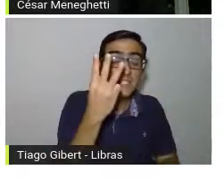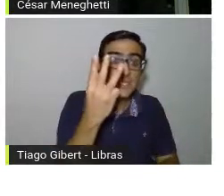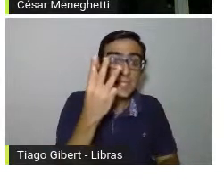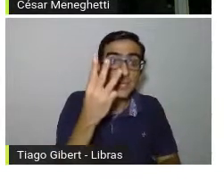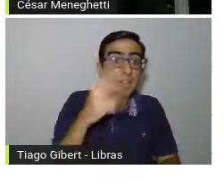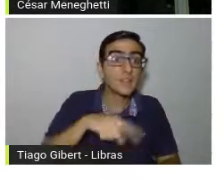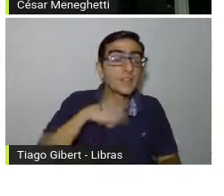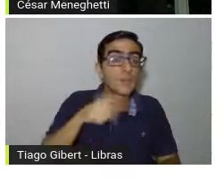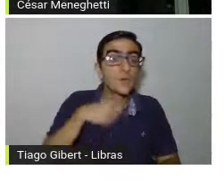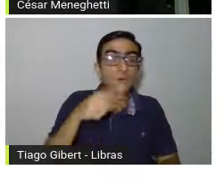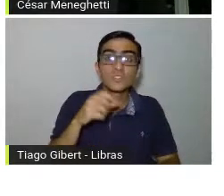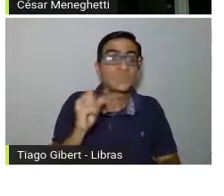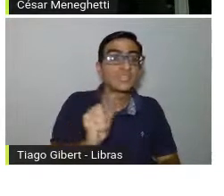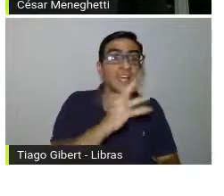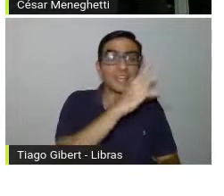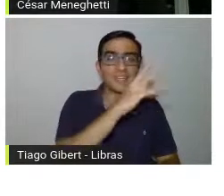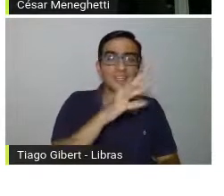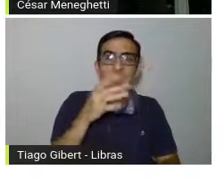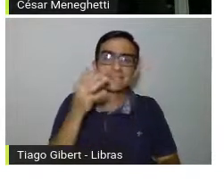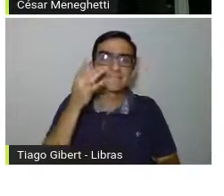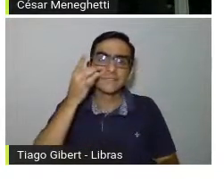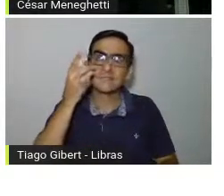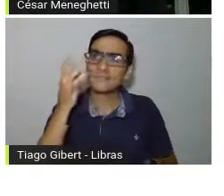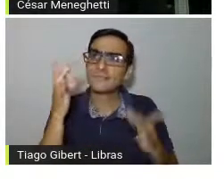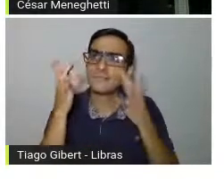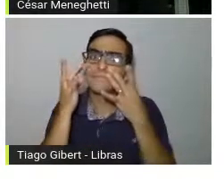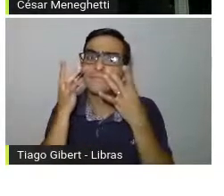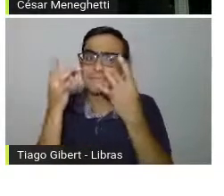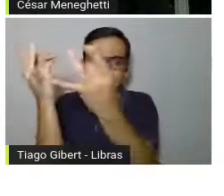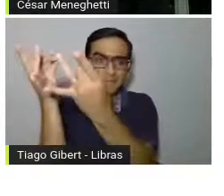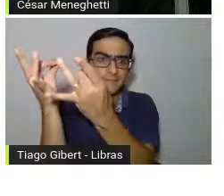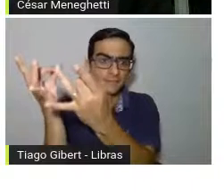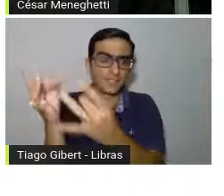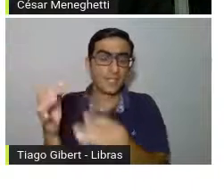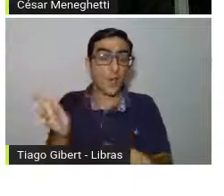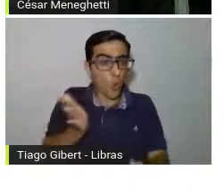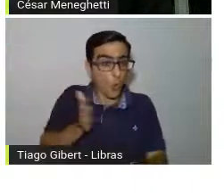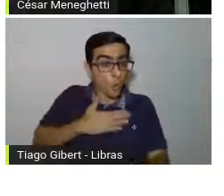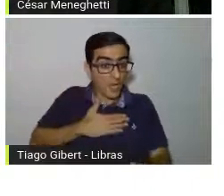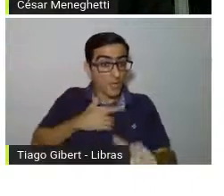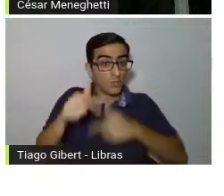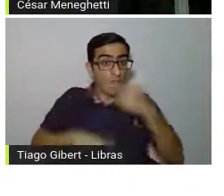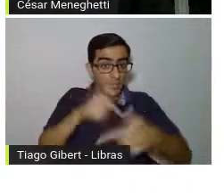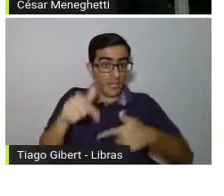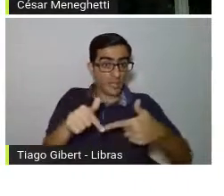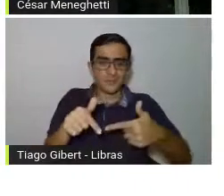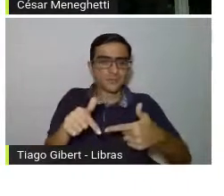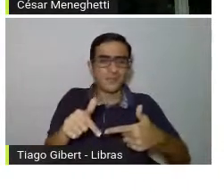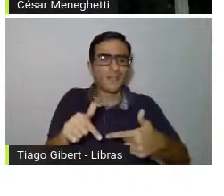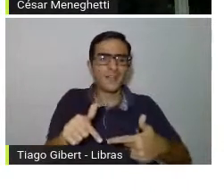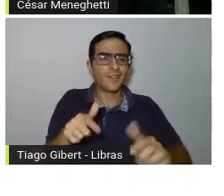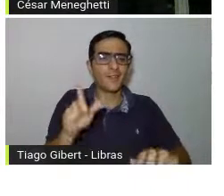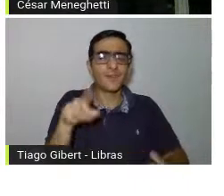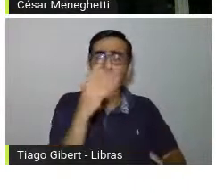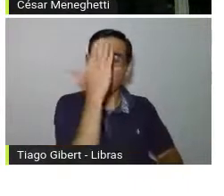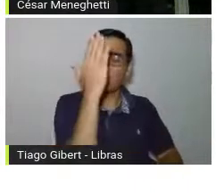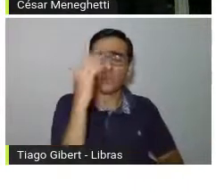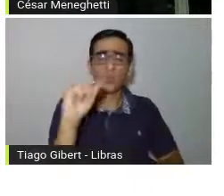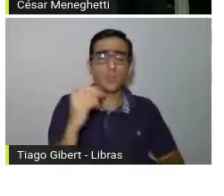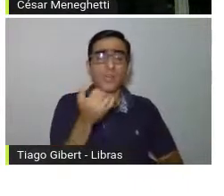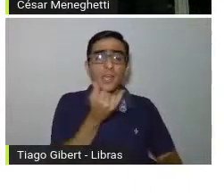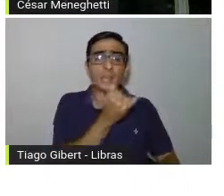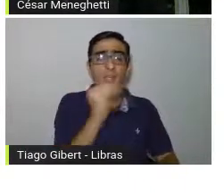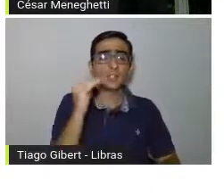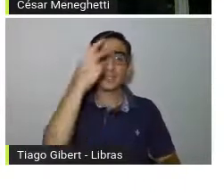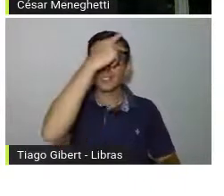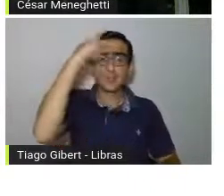saiu de lá. Então, não é o meu trabalho, mas é o reflexo da energia dessas